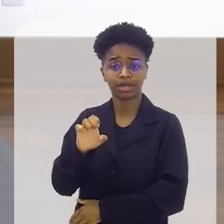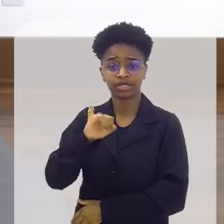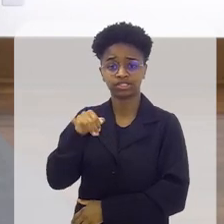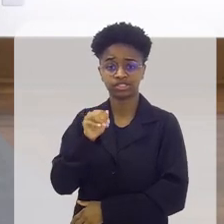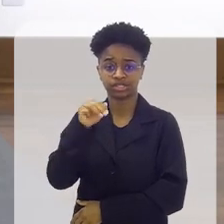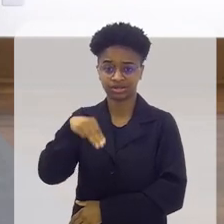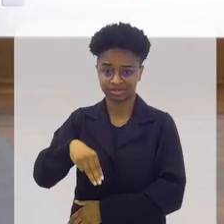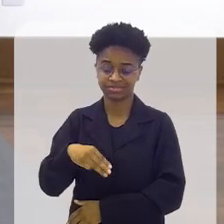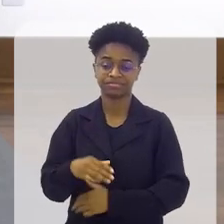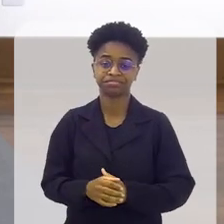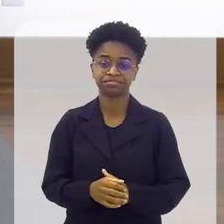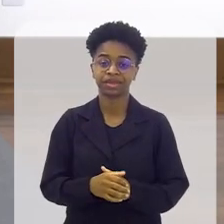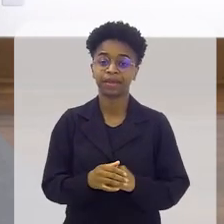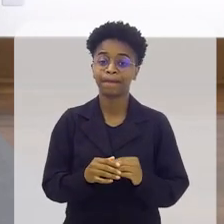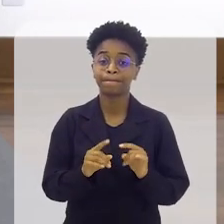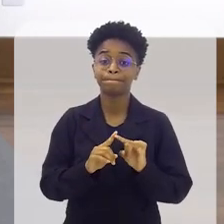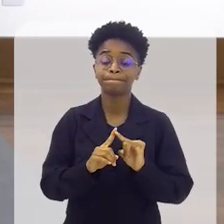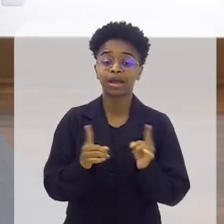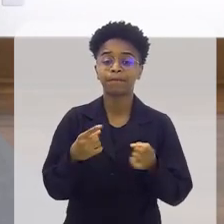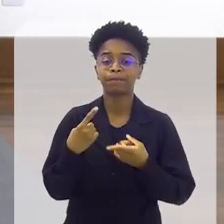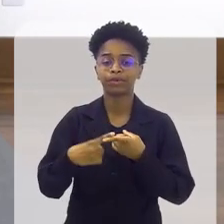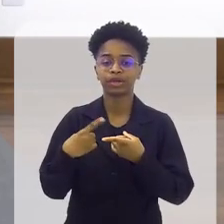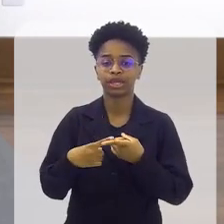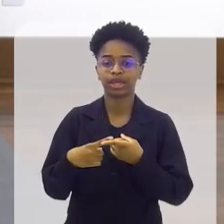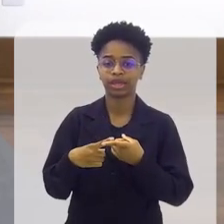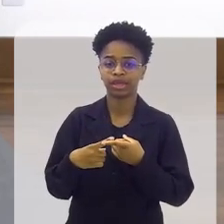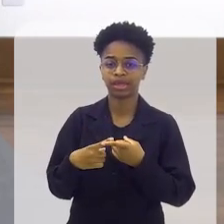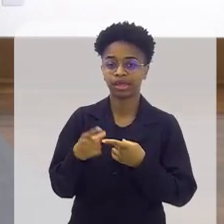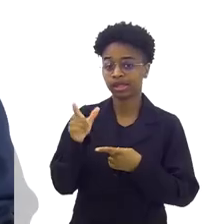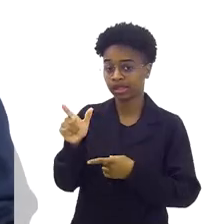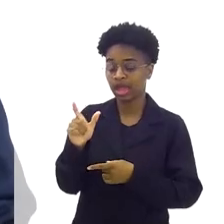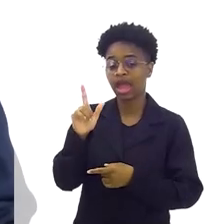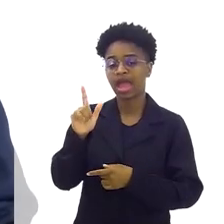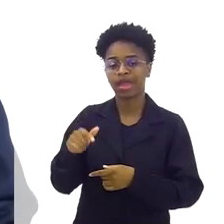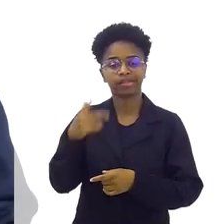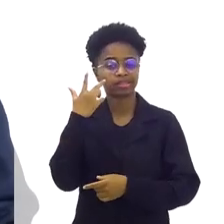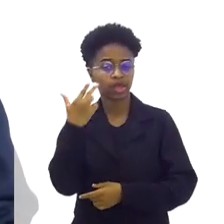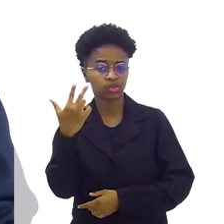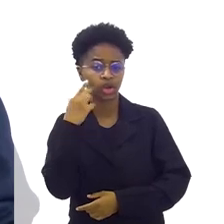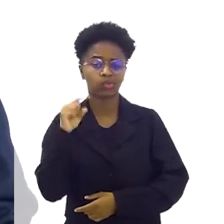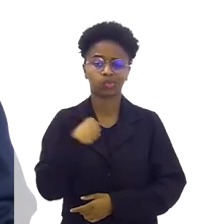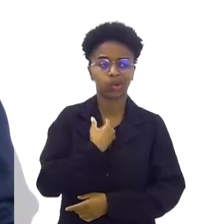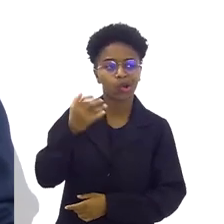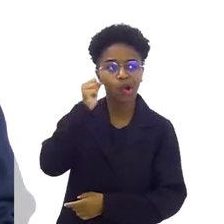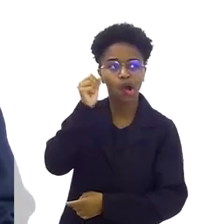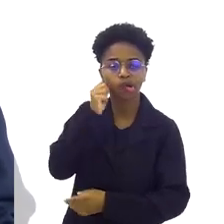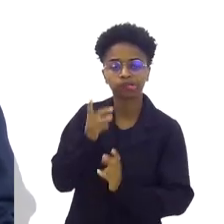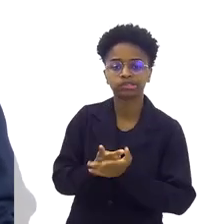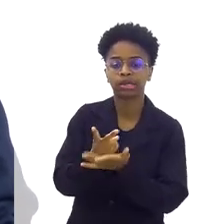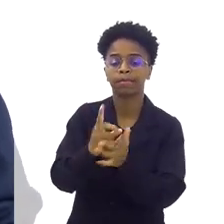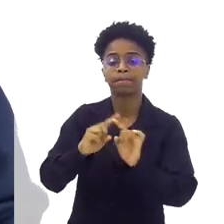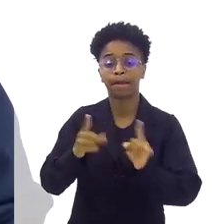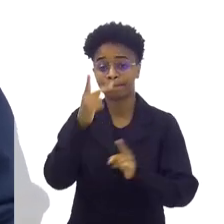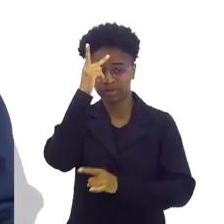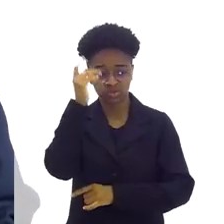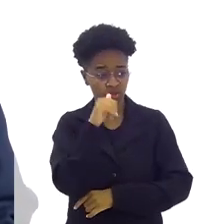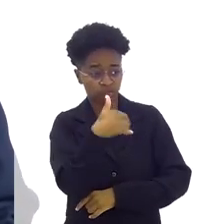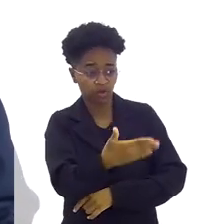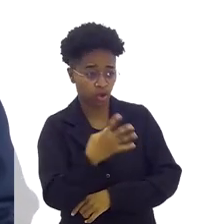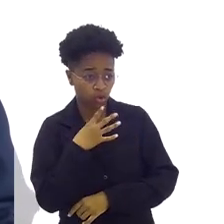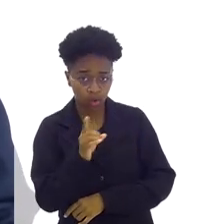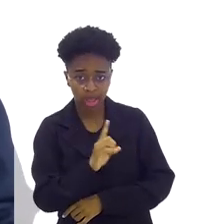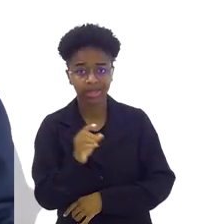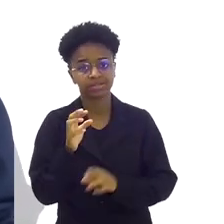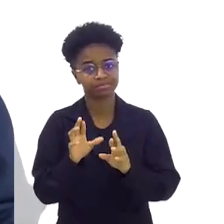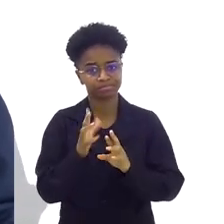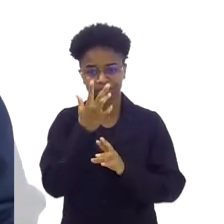muito cheio de Jam. esclarecimento essa conversa, mas assim, é porque a Game Jam, para quem é do meio, é muito comum, a gente ouve o tempo todo. Mas para quem é de